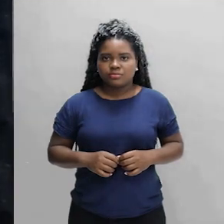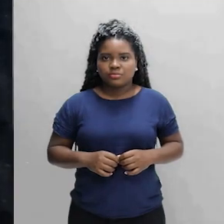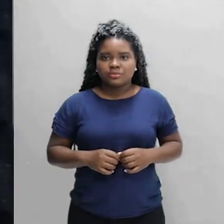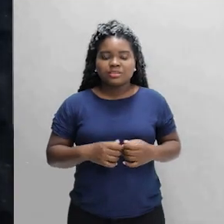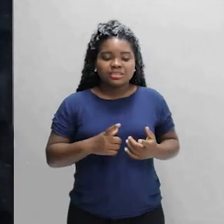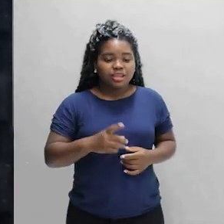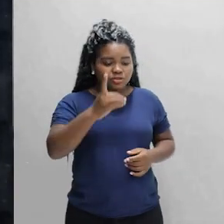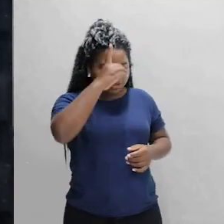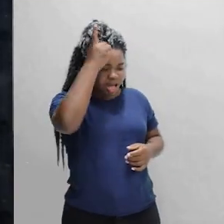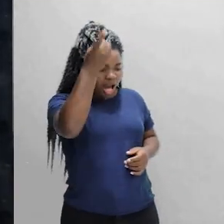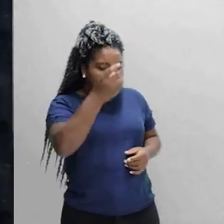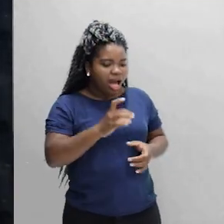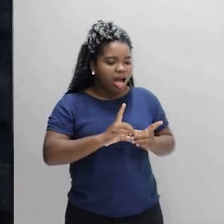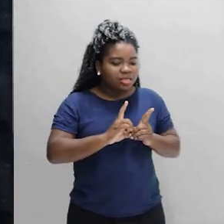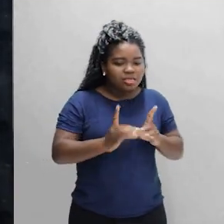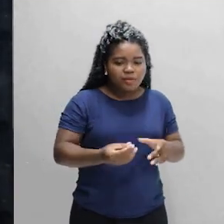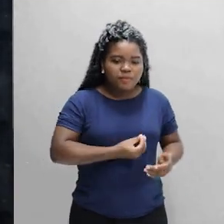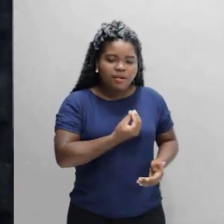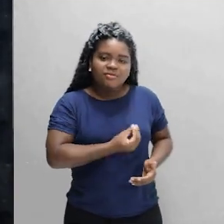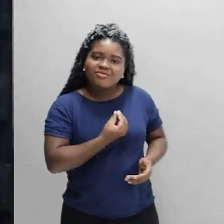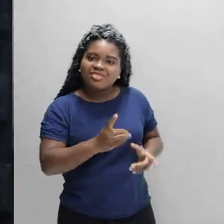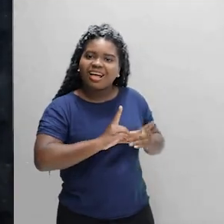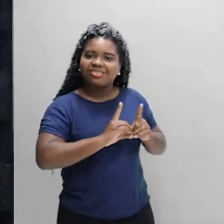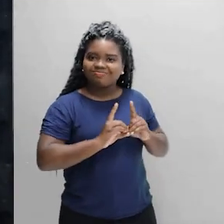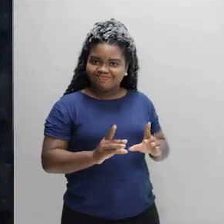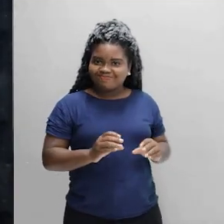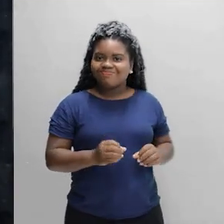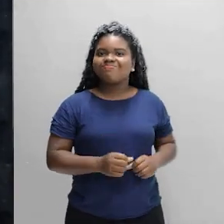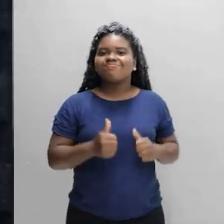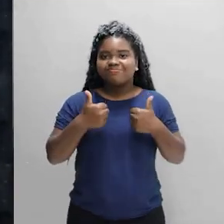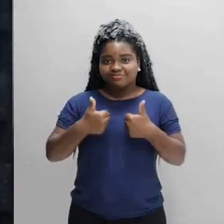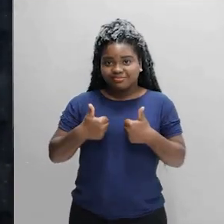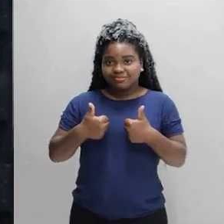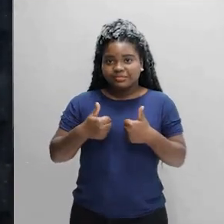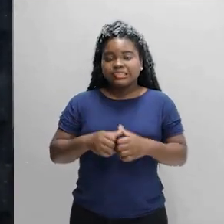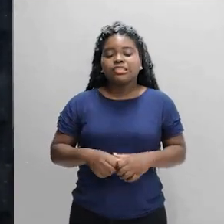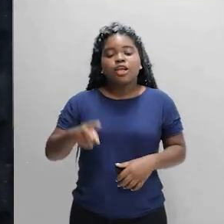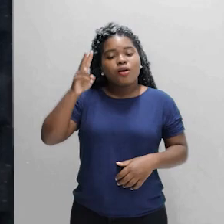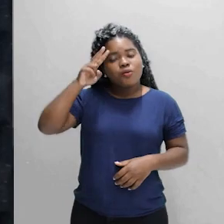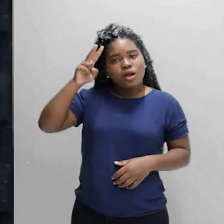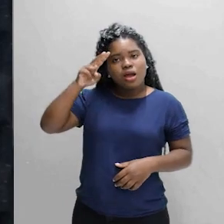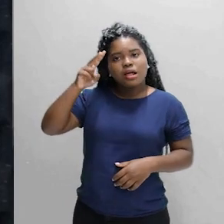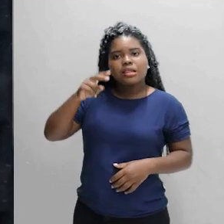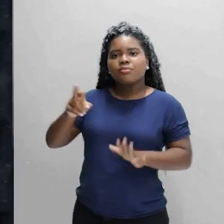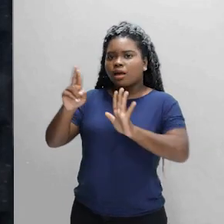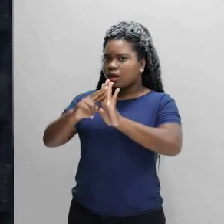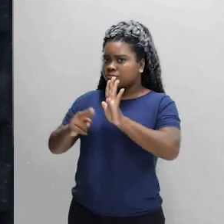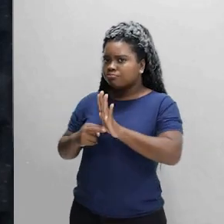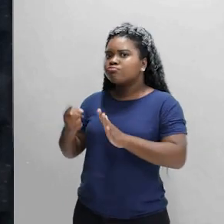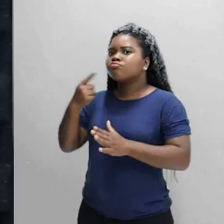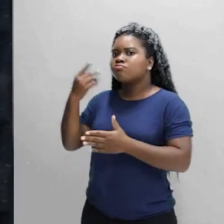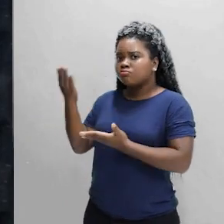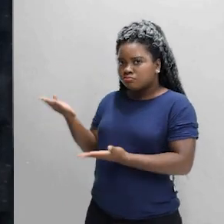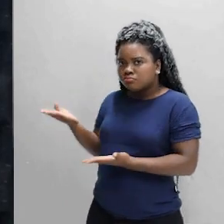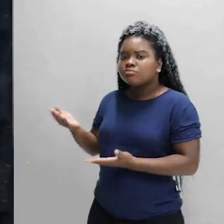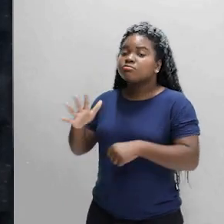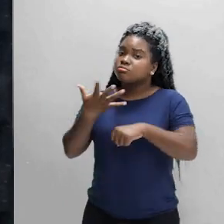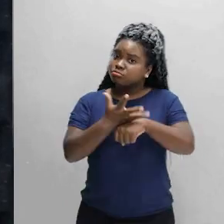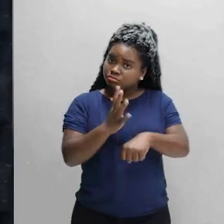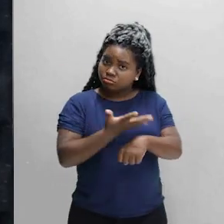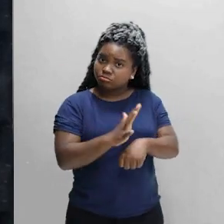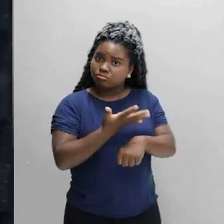os ideais democráticos, para uma vida democrática, beleza? Então lembra que esses requisitos aqui são observáveis na